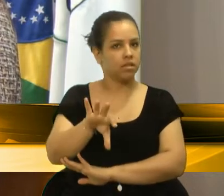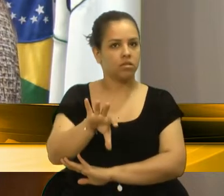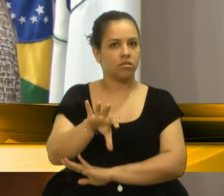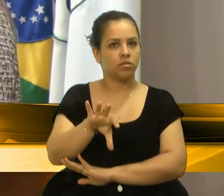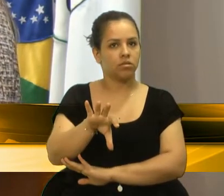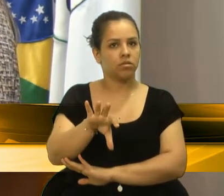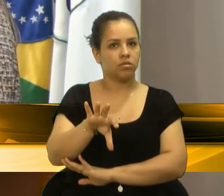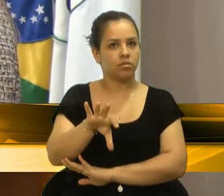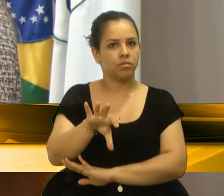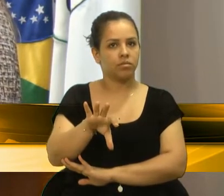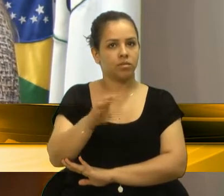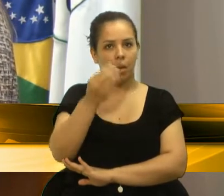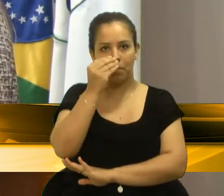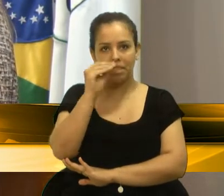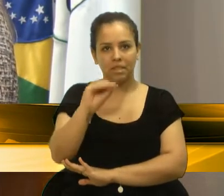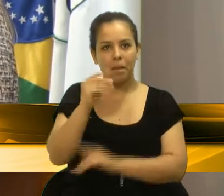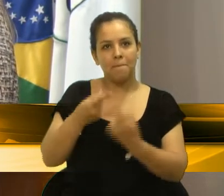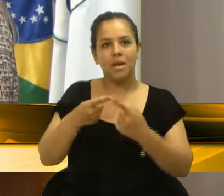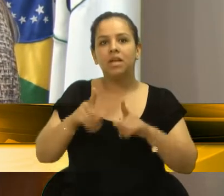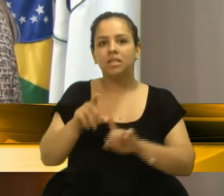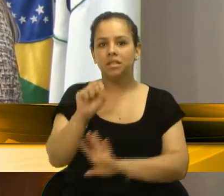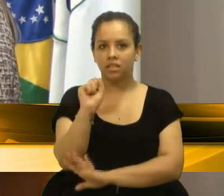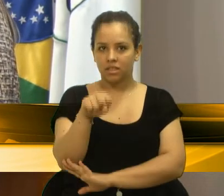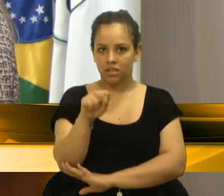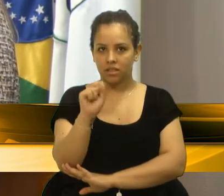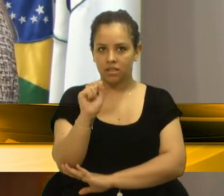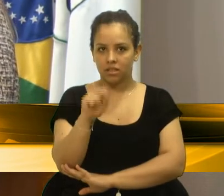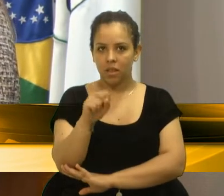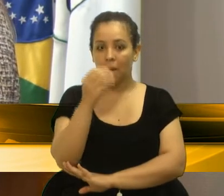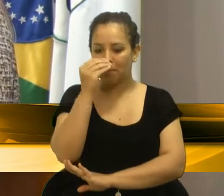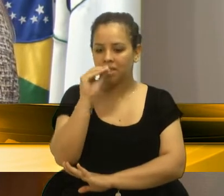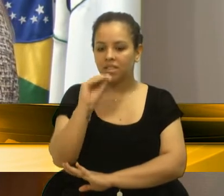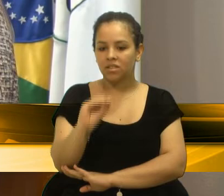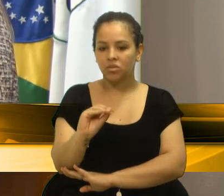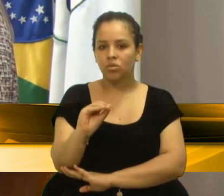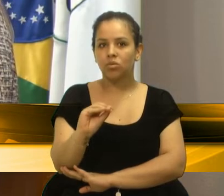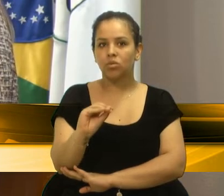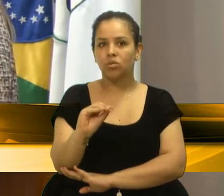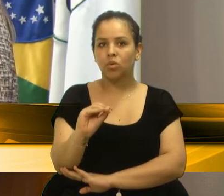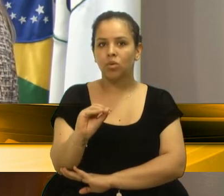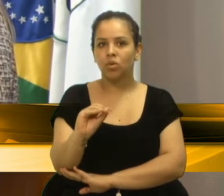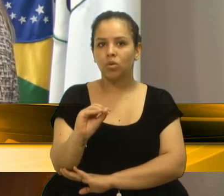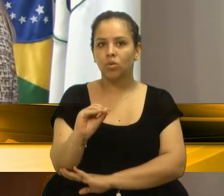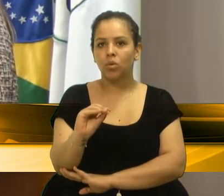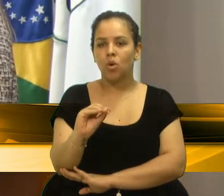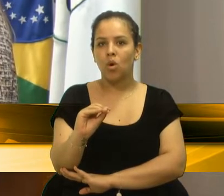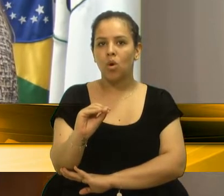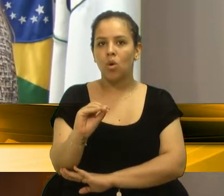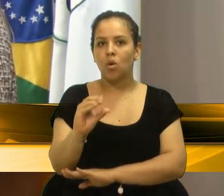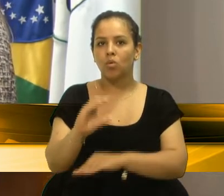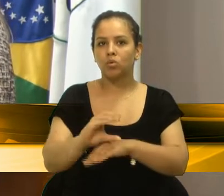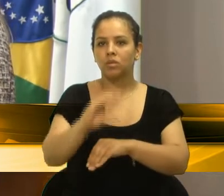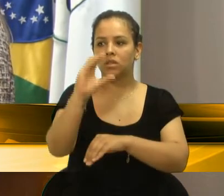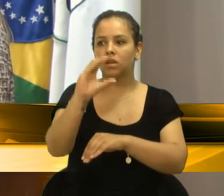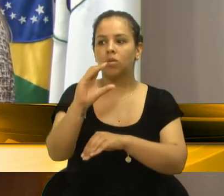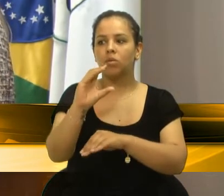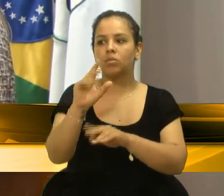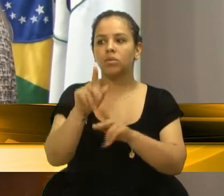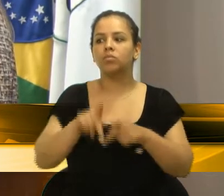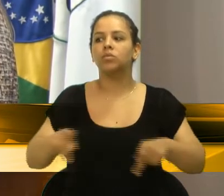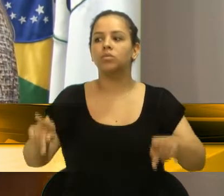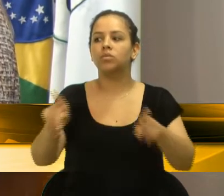Conselho, mas houve, sim, desprezo do Conselho para com a população